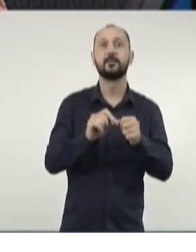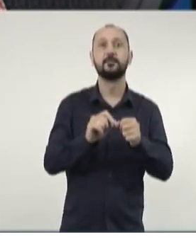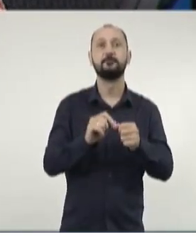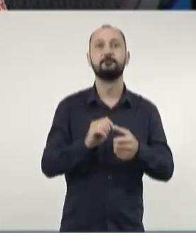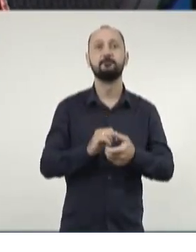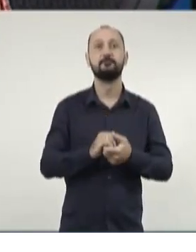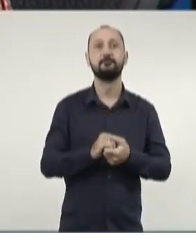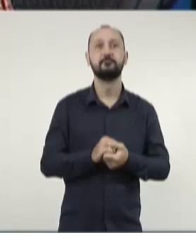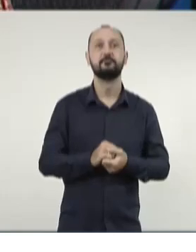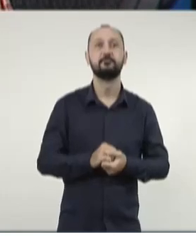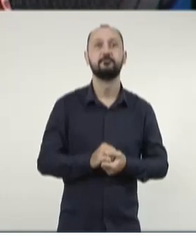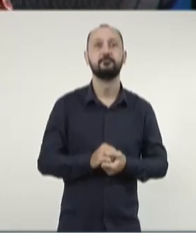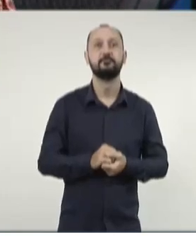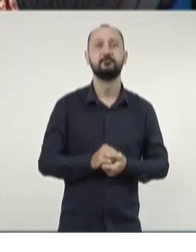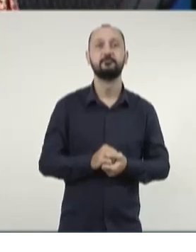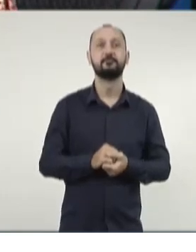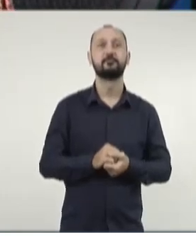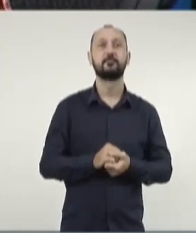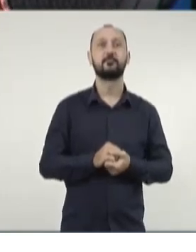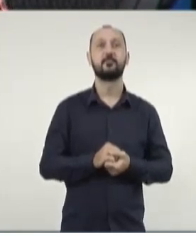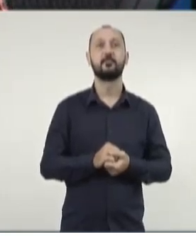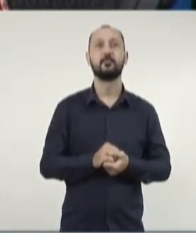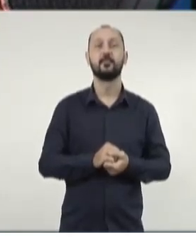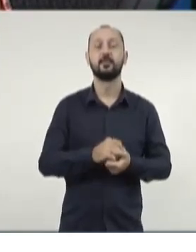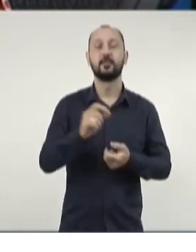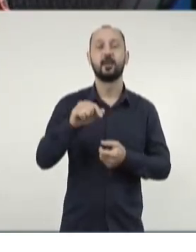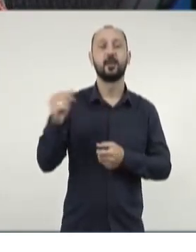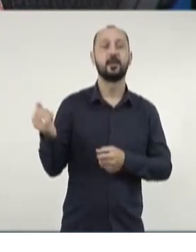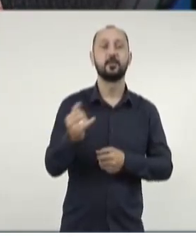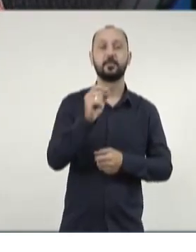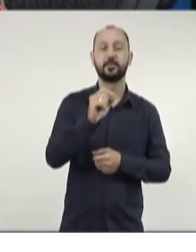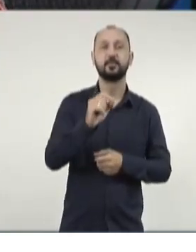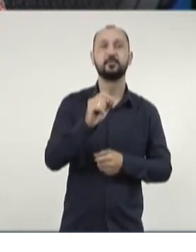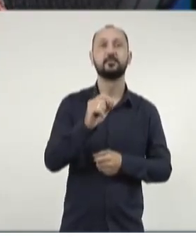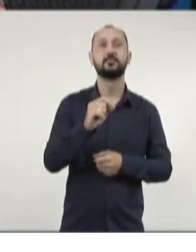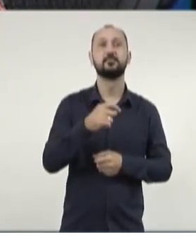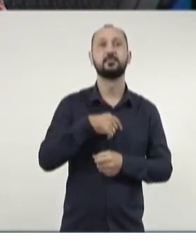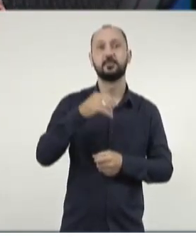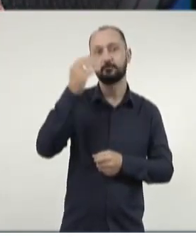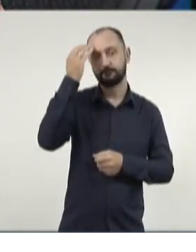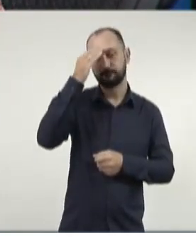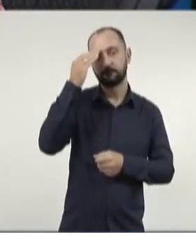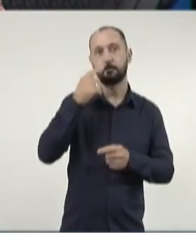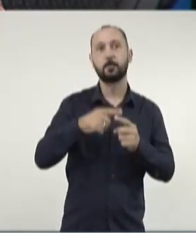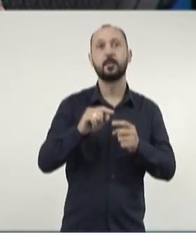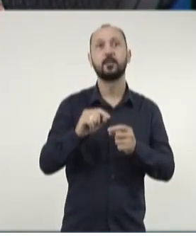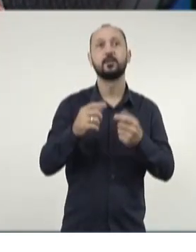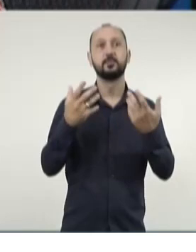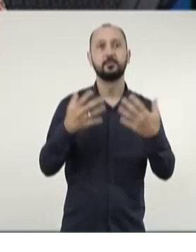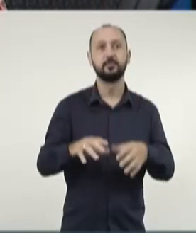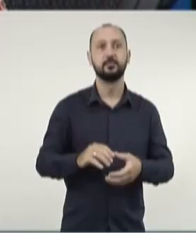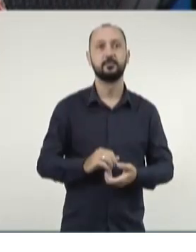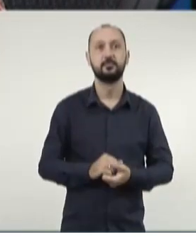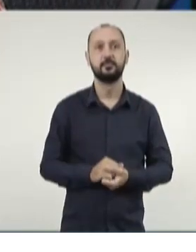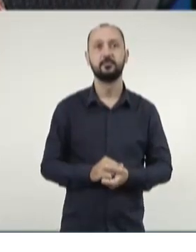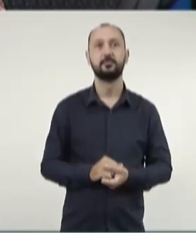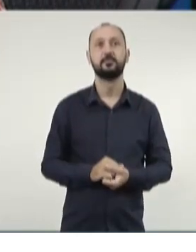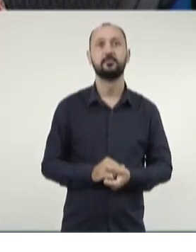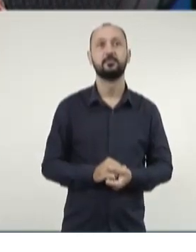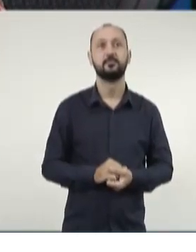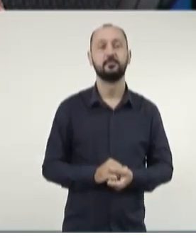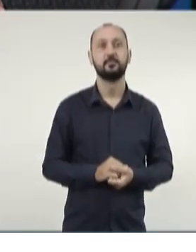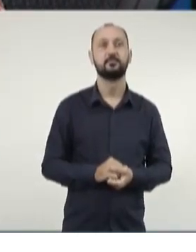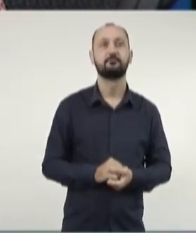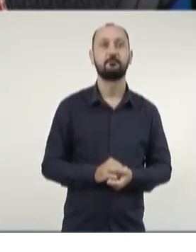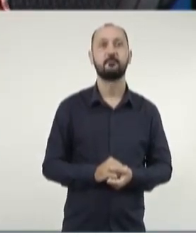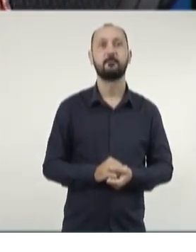está resolvido, né? Eu acho que é muito importante a gente entender o porquê da recusa, né? O paciente poder